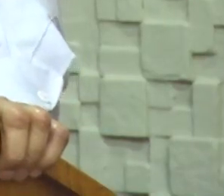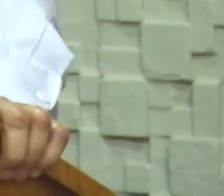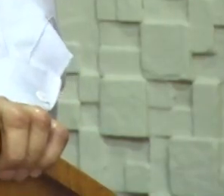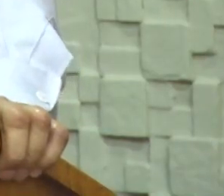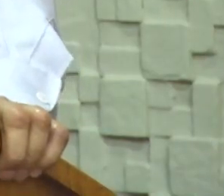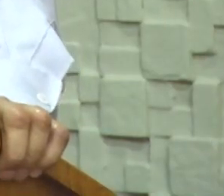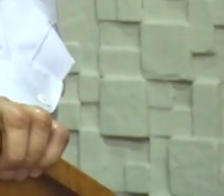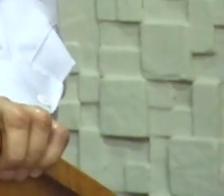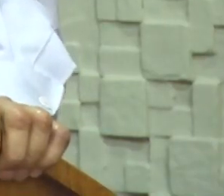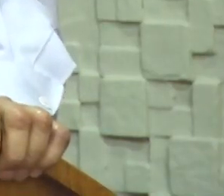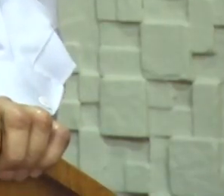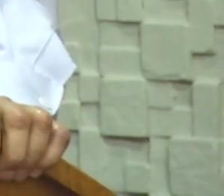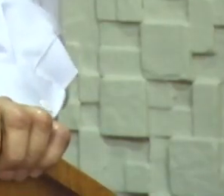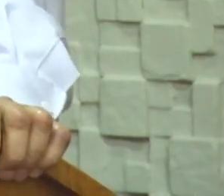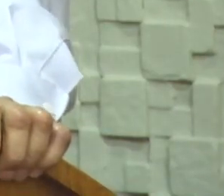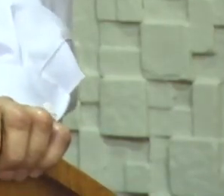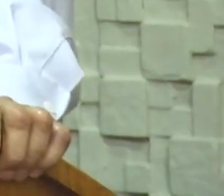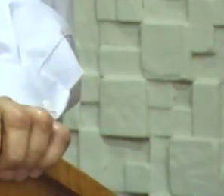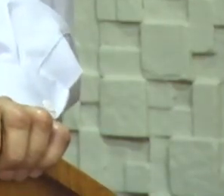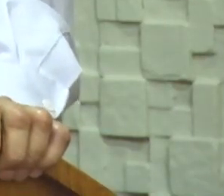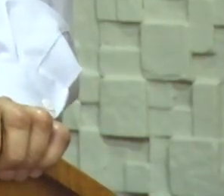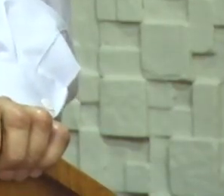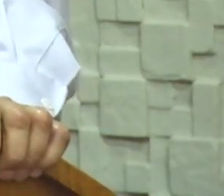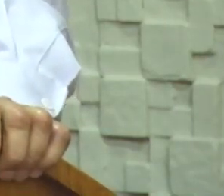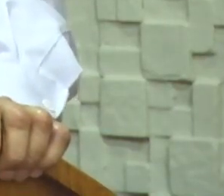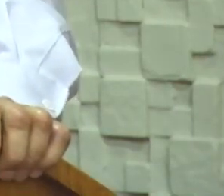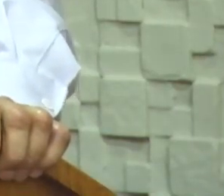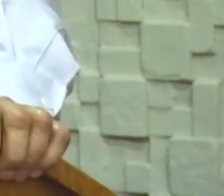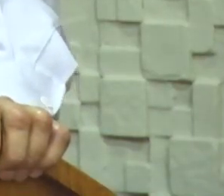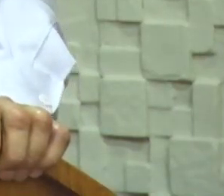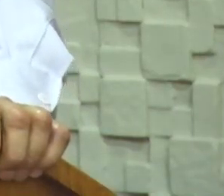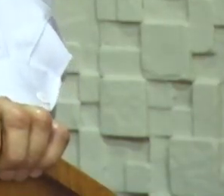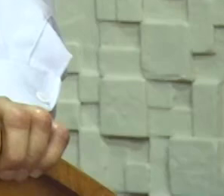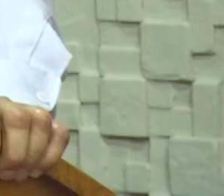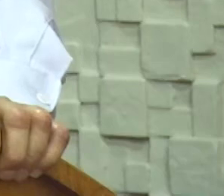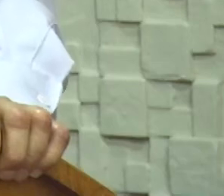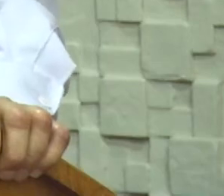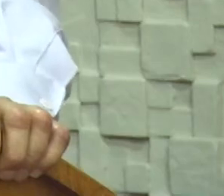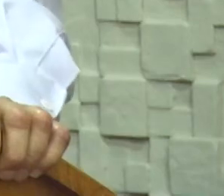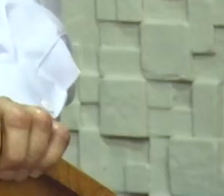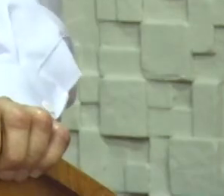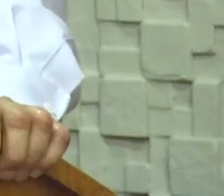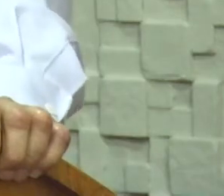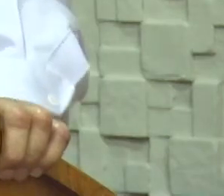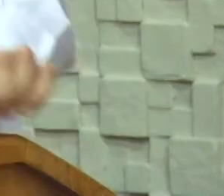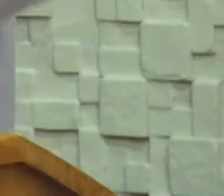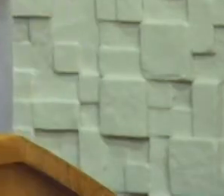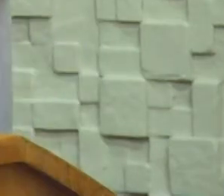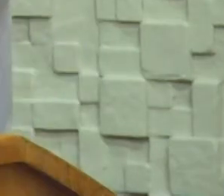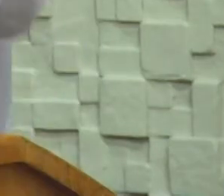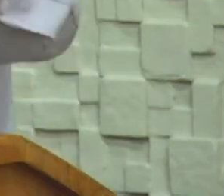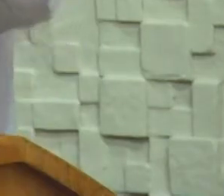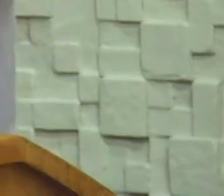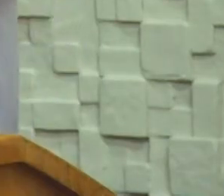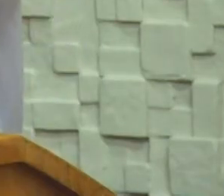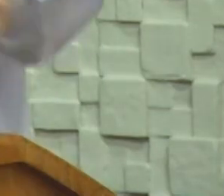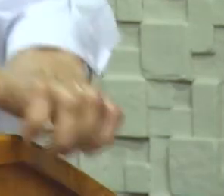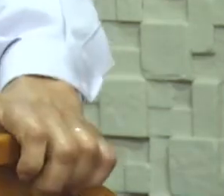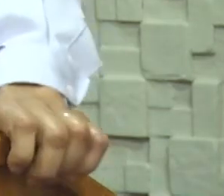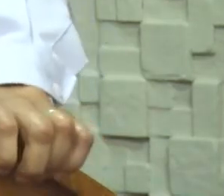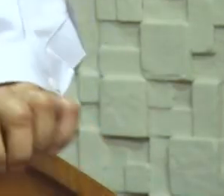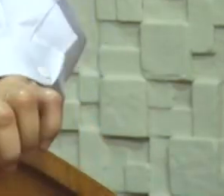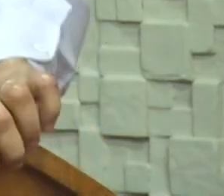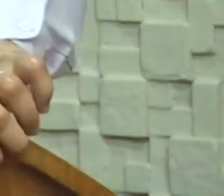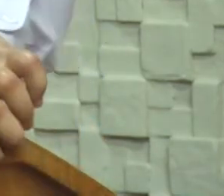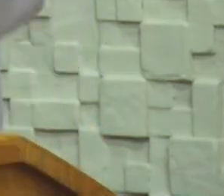que se puderem nos ajudar e aquela Jorge Micusque precisaria ou uma melhoria em todo o calçamento acho que tem